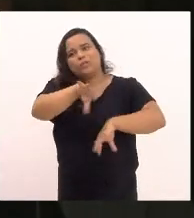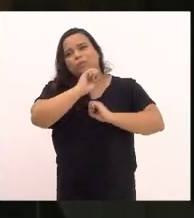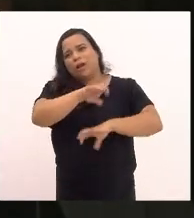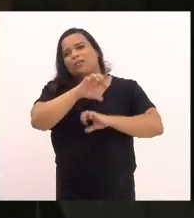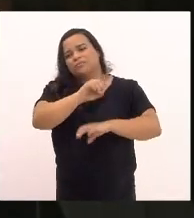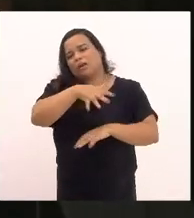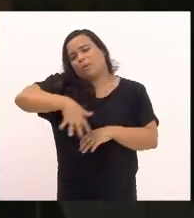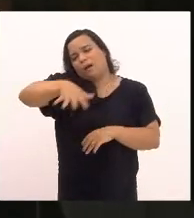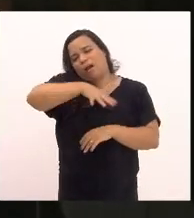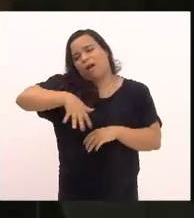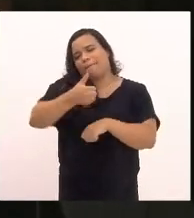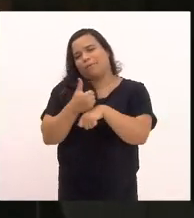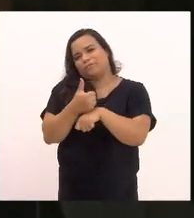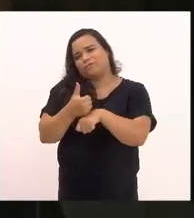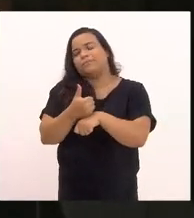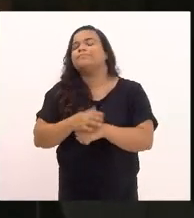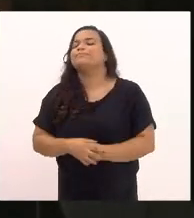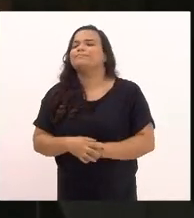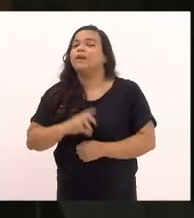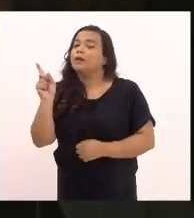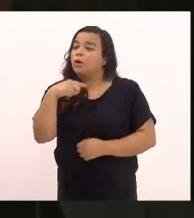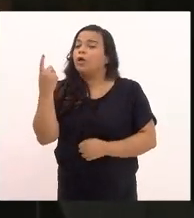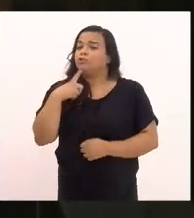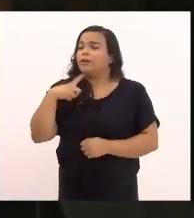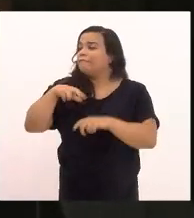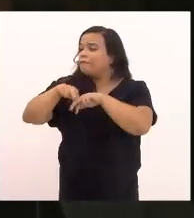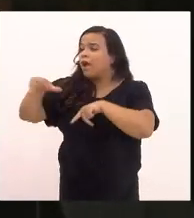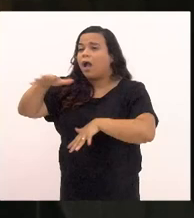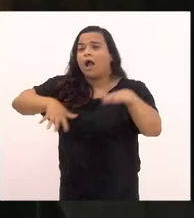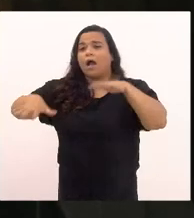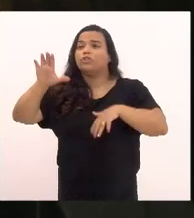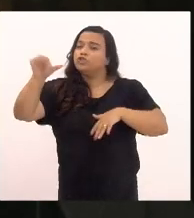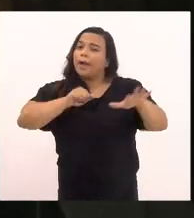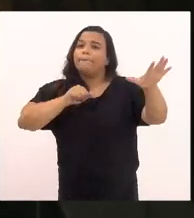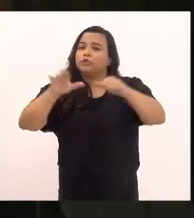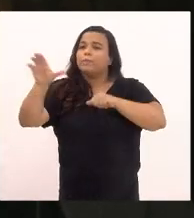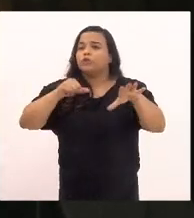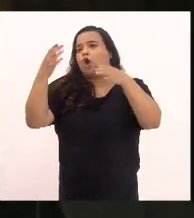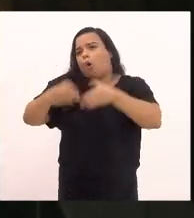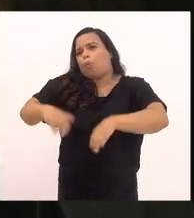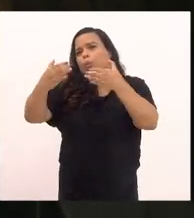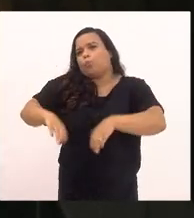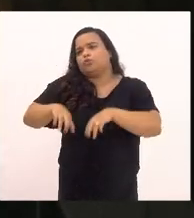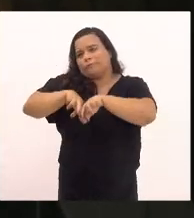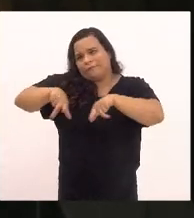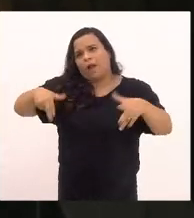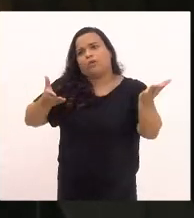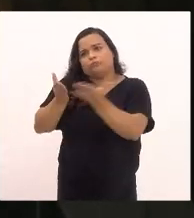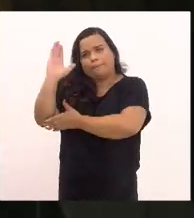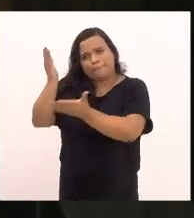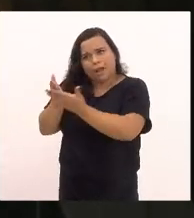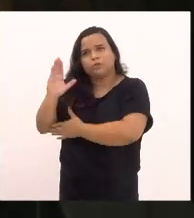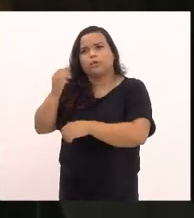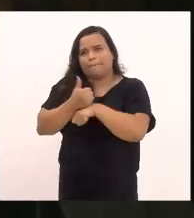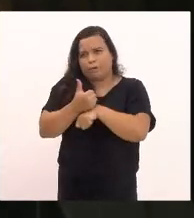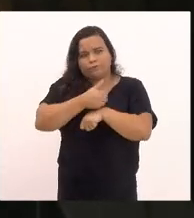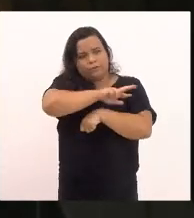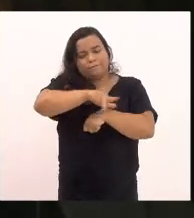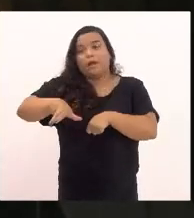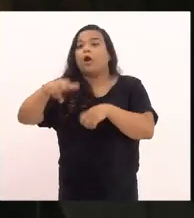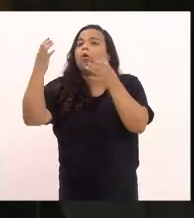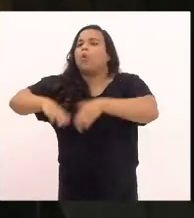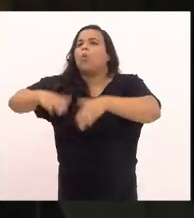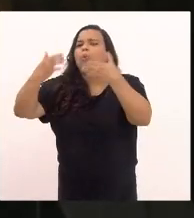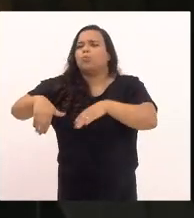do governo estadual a convocação de profissionais concursados de concursos anteriores ao início